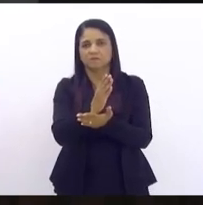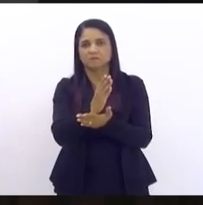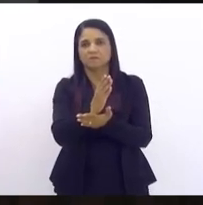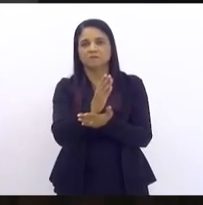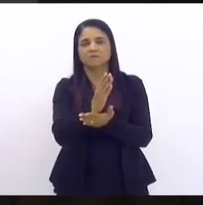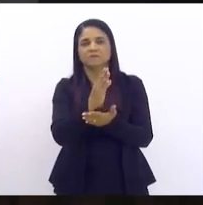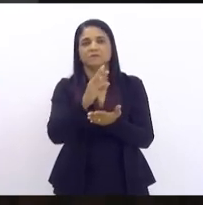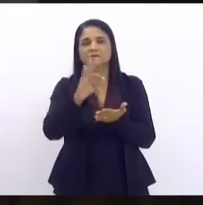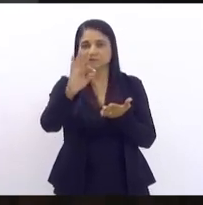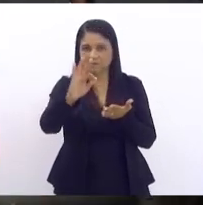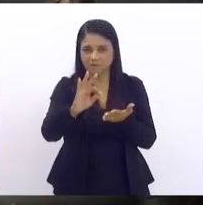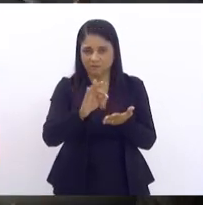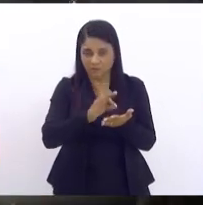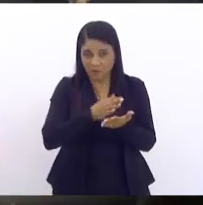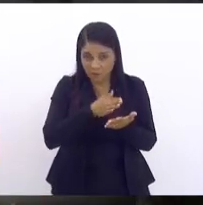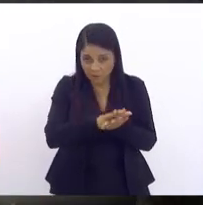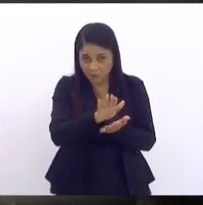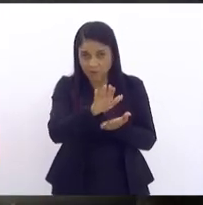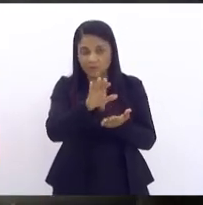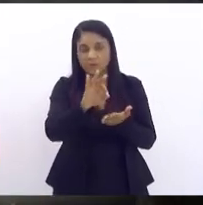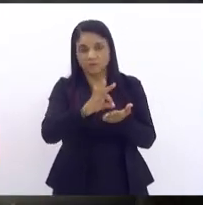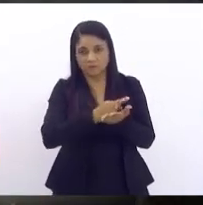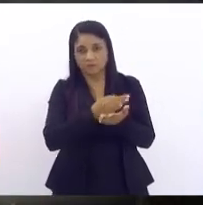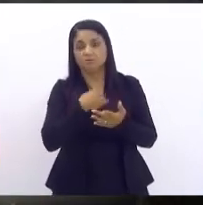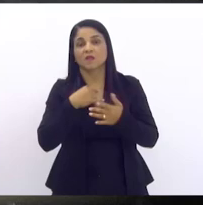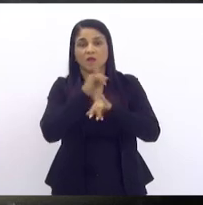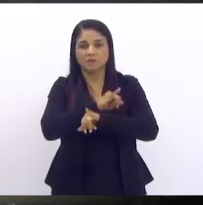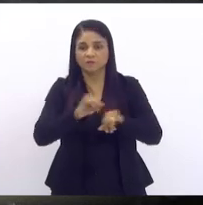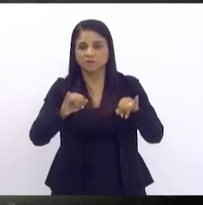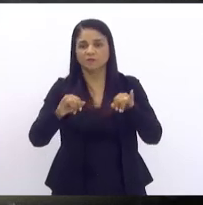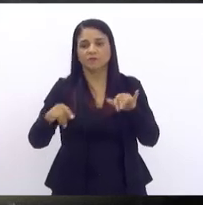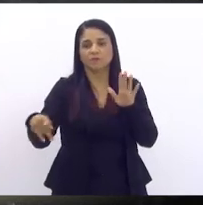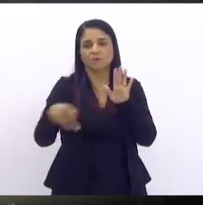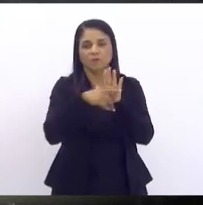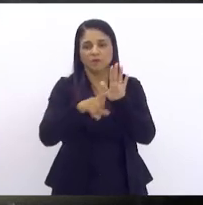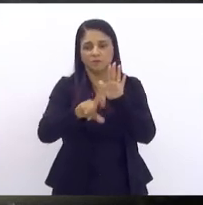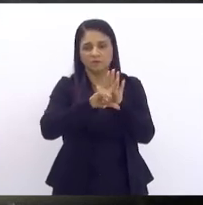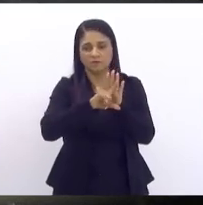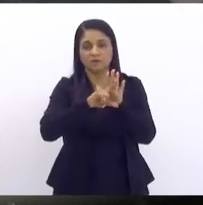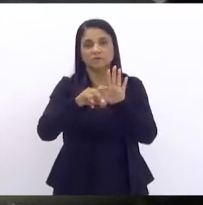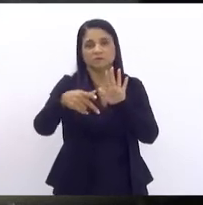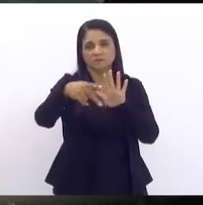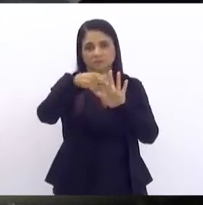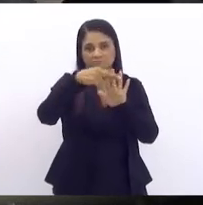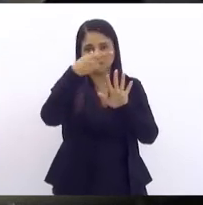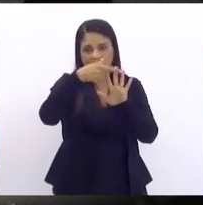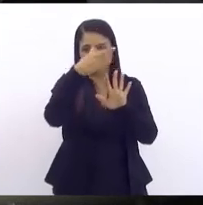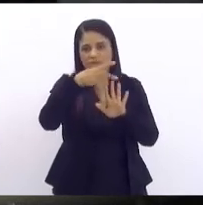vai a promulgação. Anuncio, projeto de resolução número